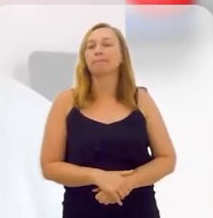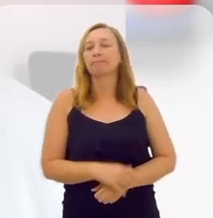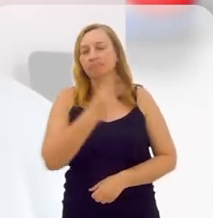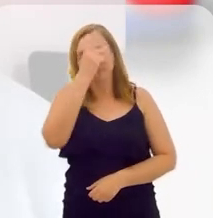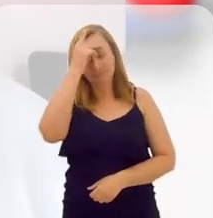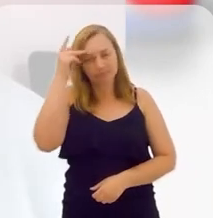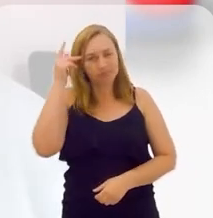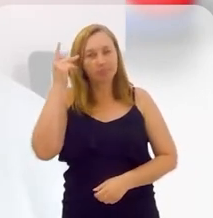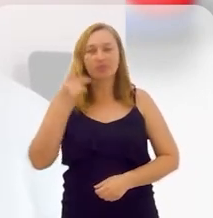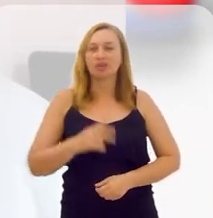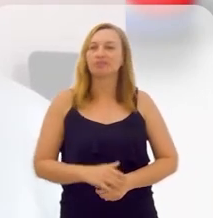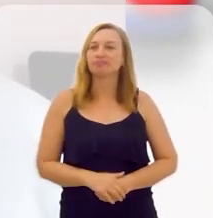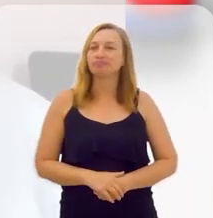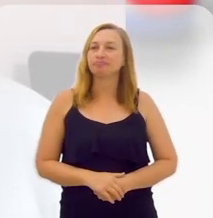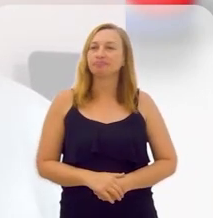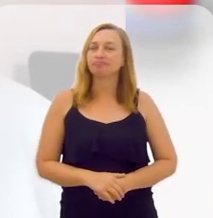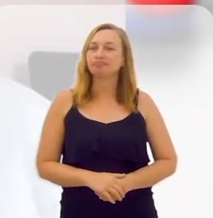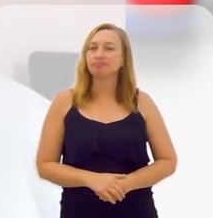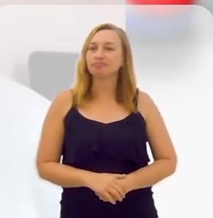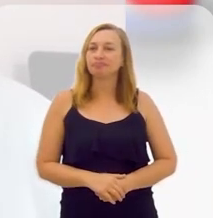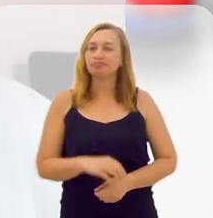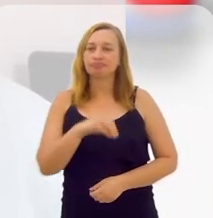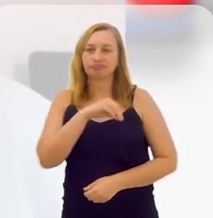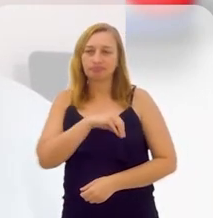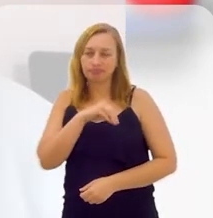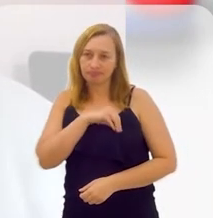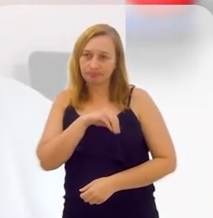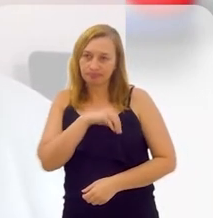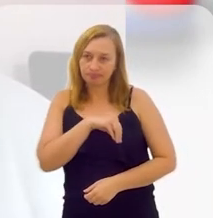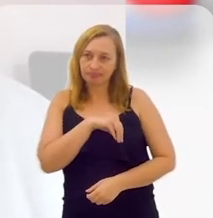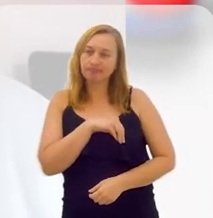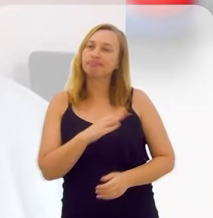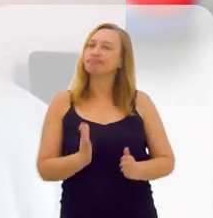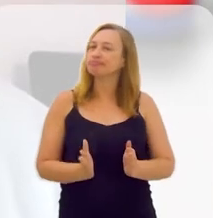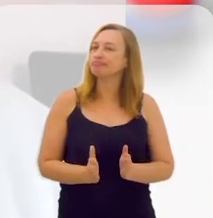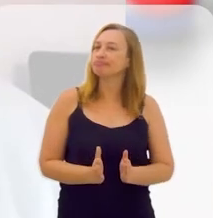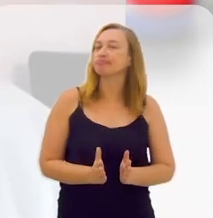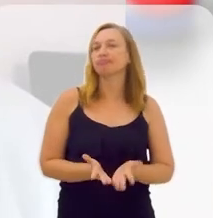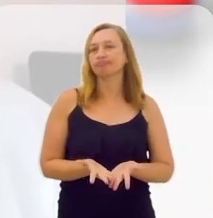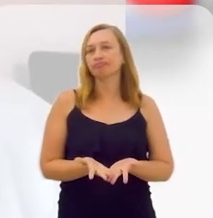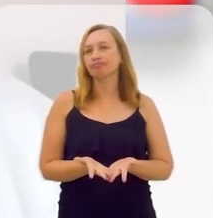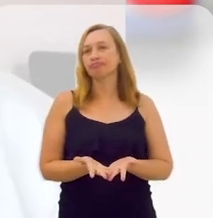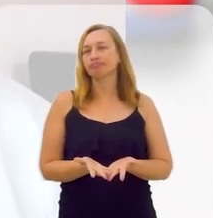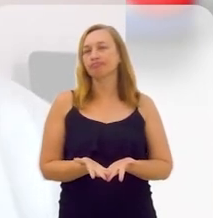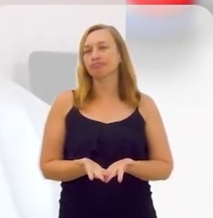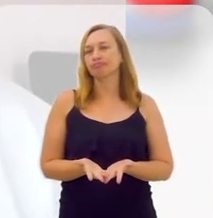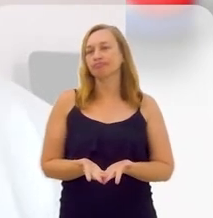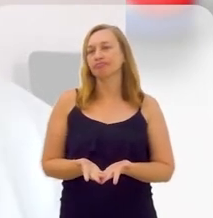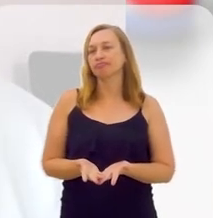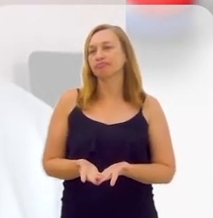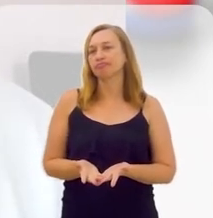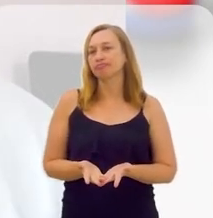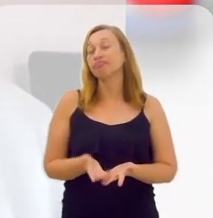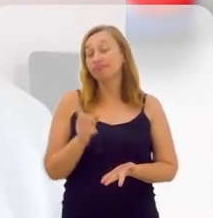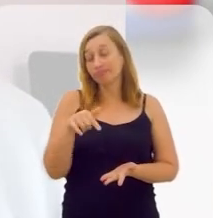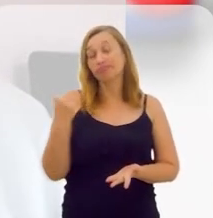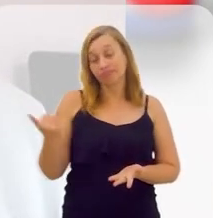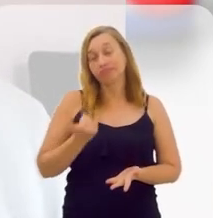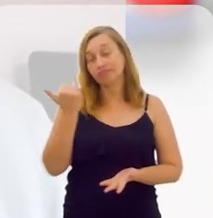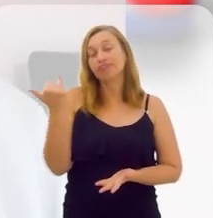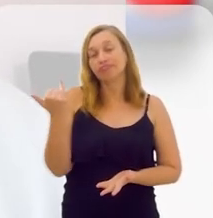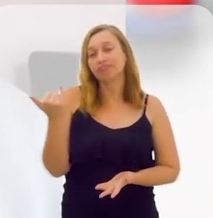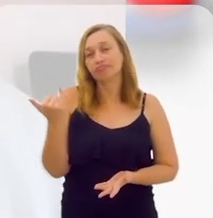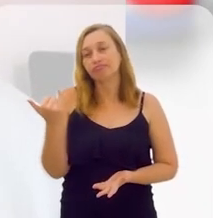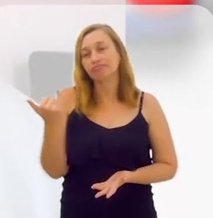agrega as pessoas, né? Na renda mensal das pessoas de baixa renda, e isso é